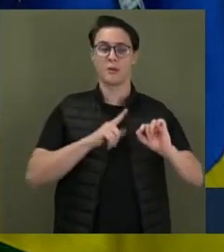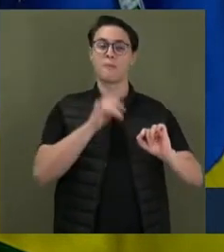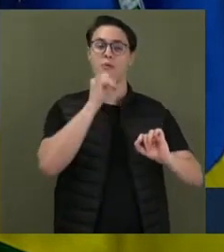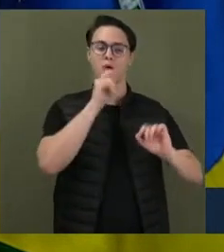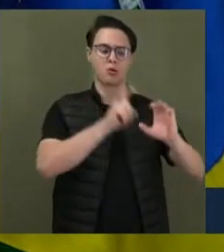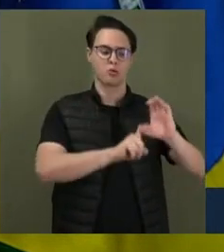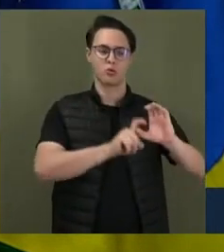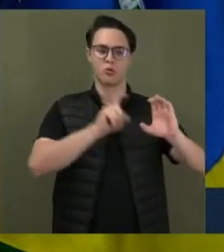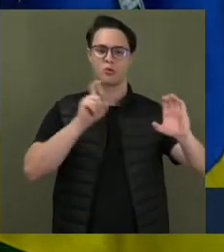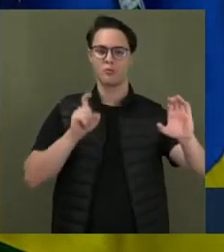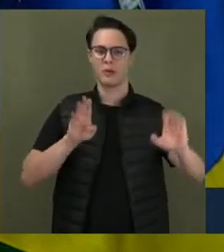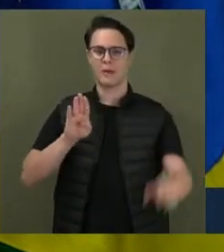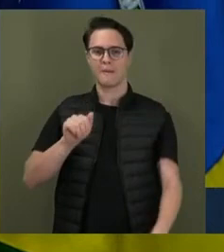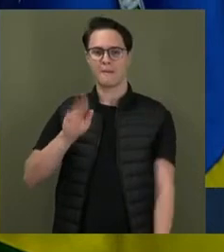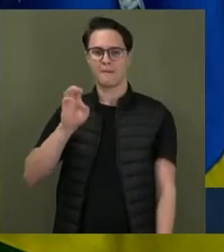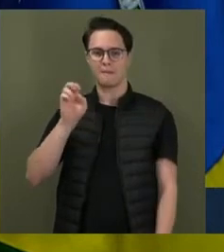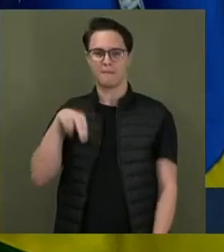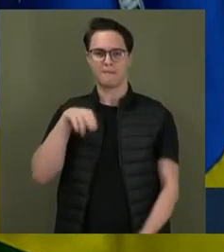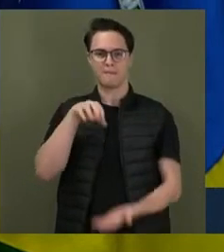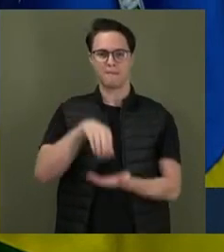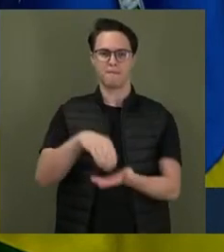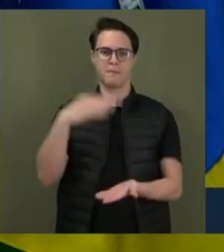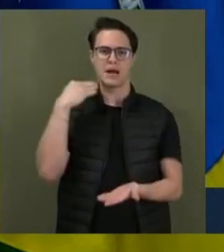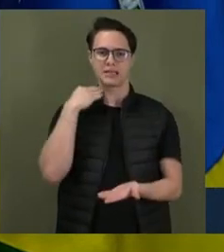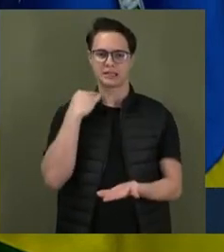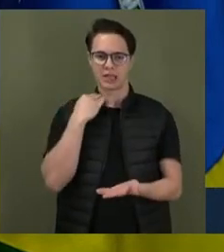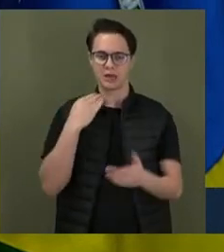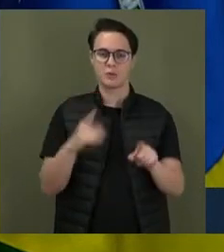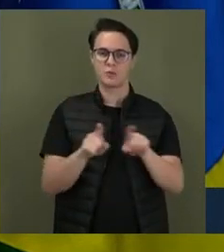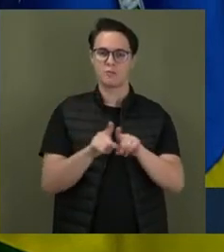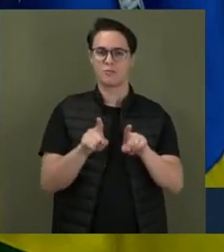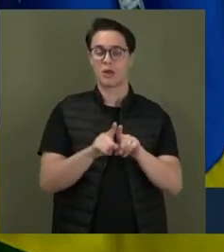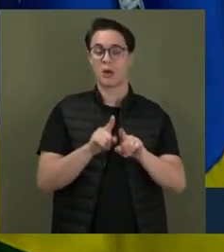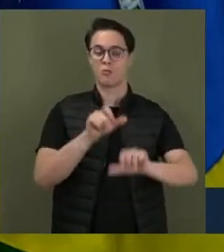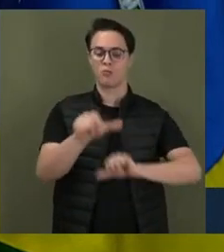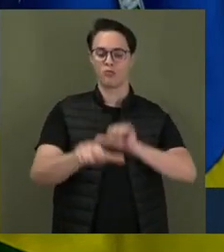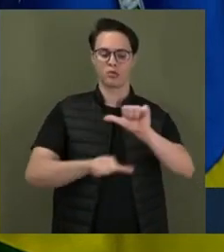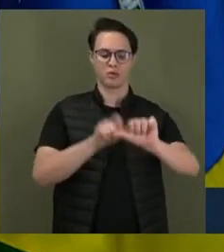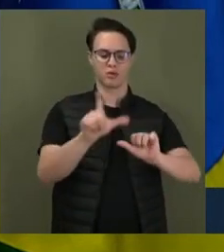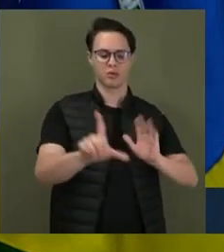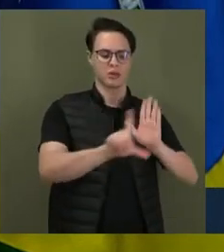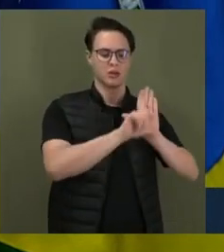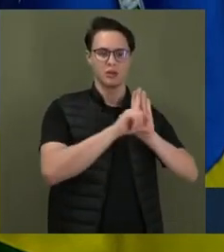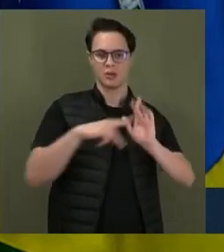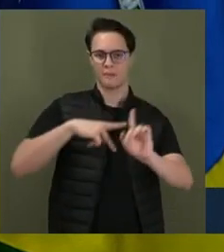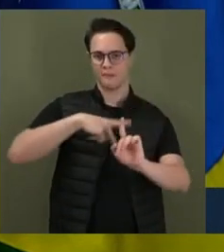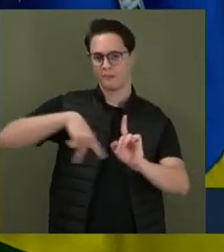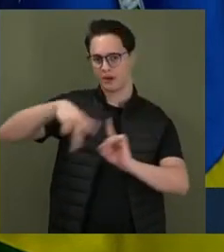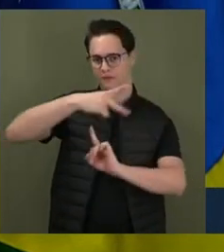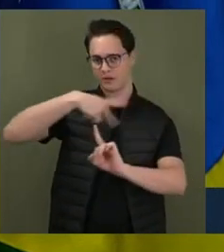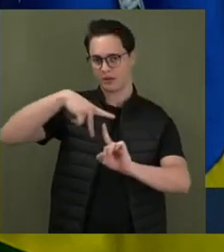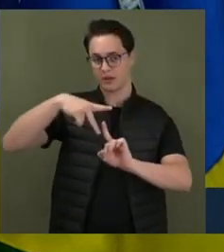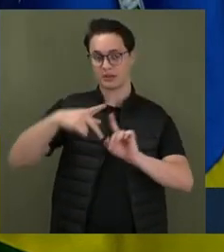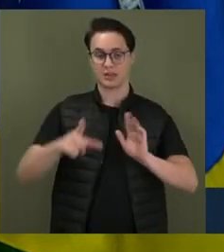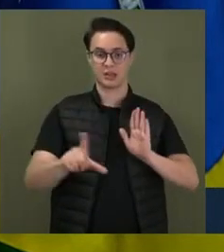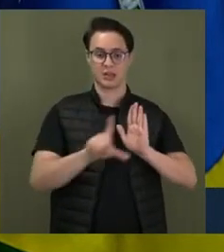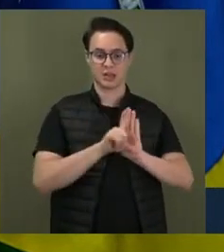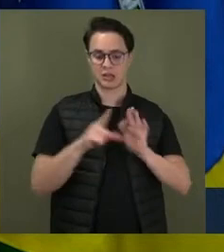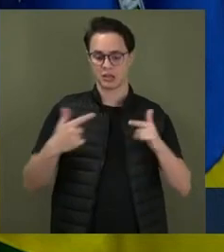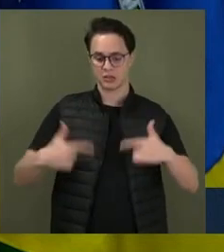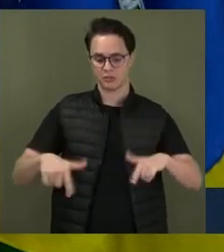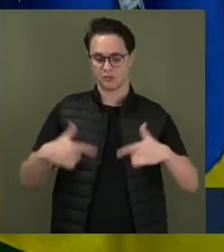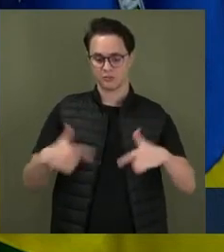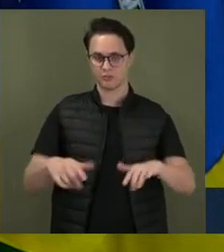Central, a modernização dos marcos regulatórios e as reformas estruturantes da Previdência e a legislação trabalhista, além da profissionalização das